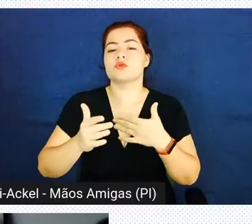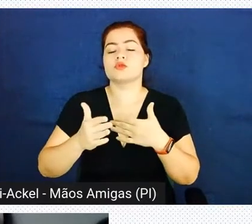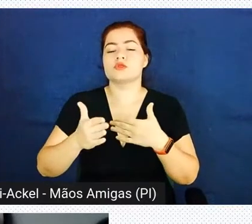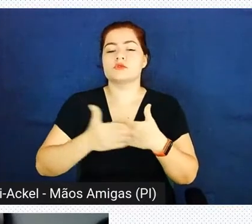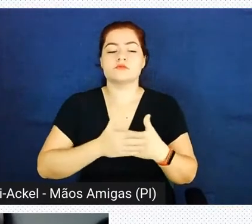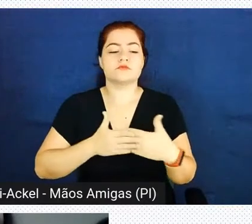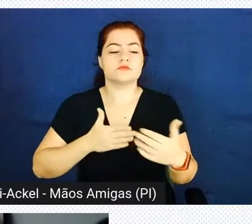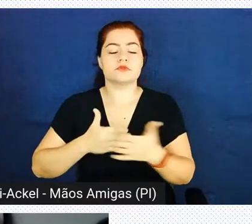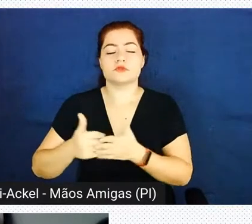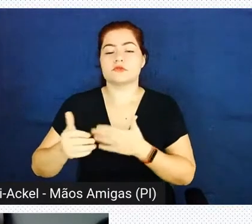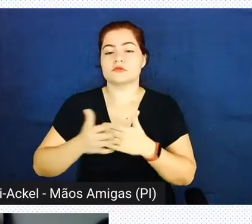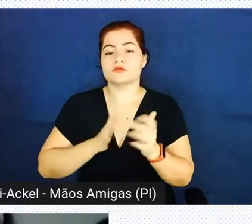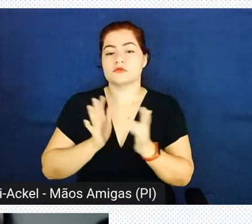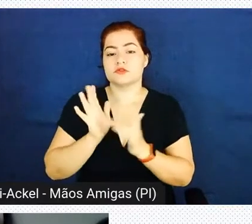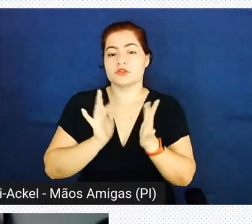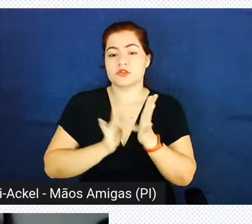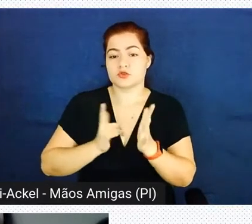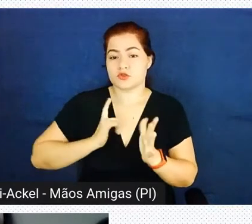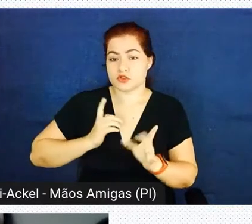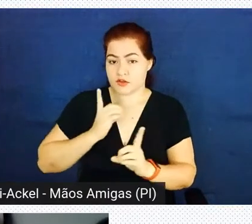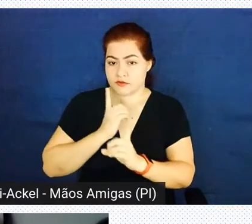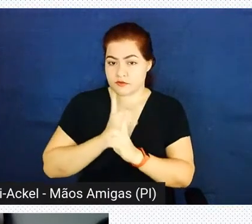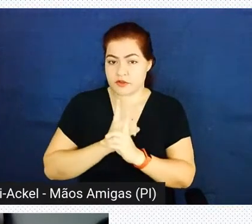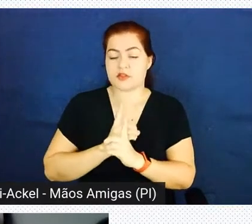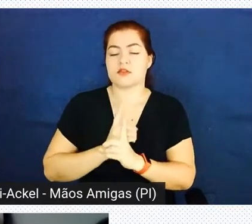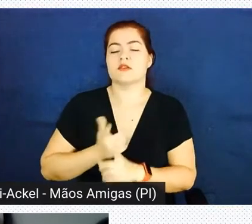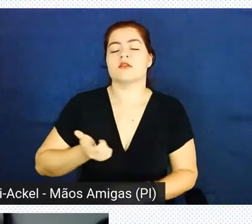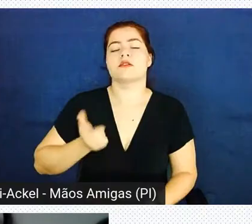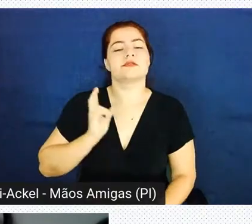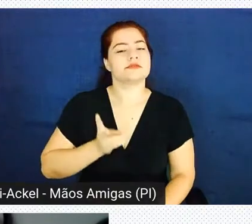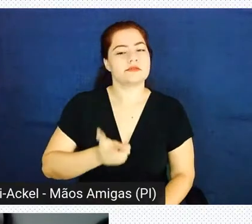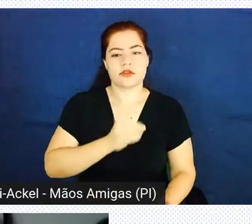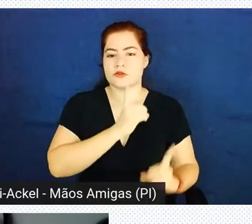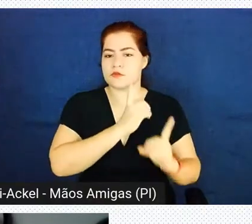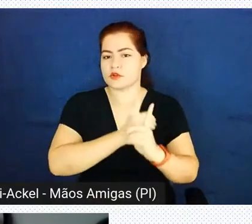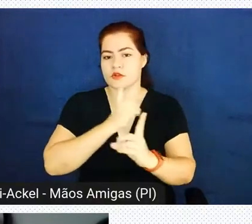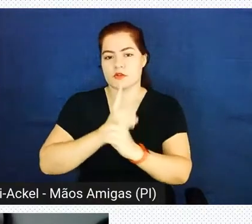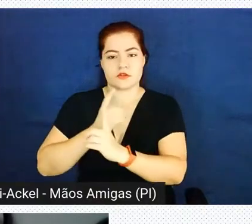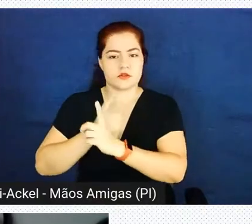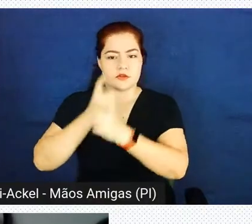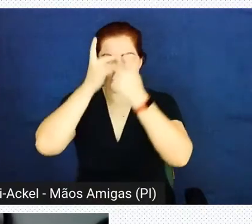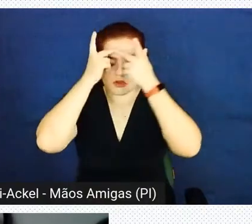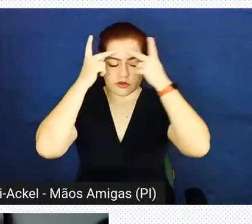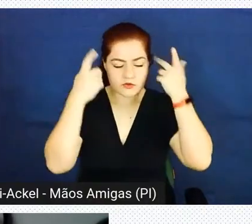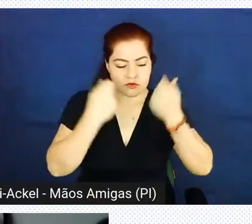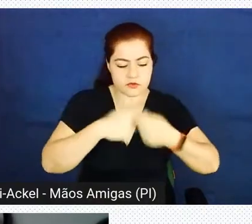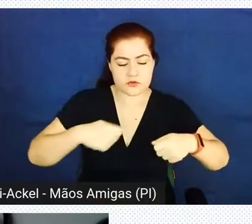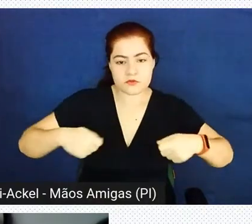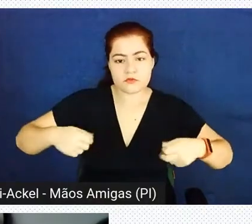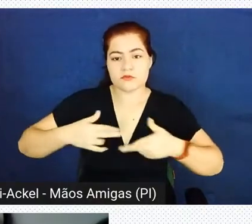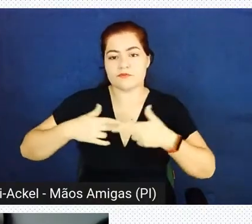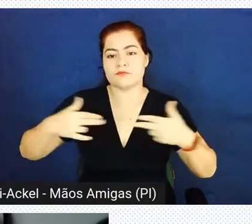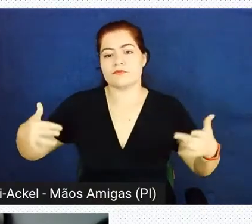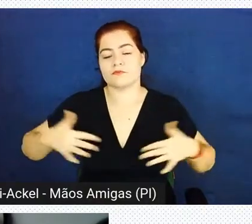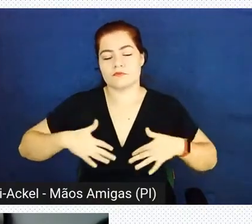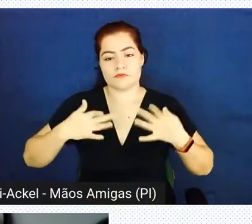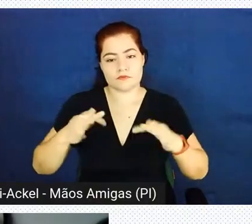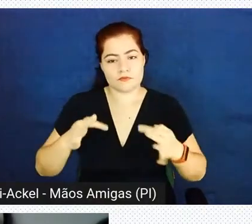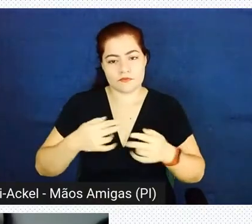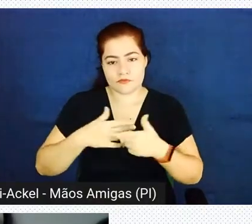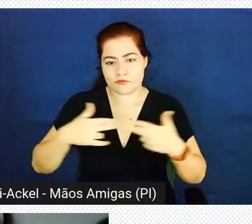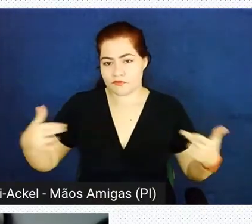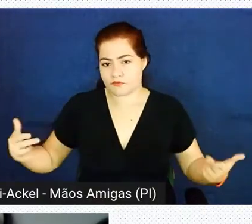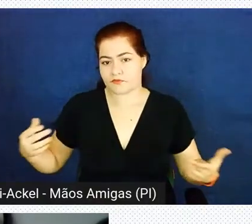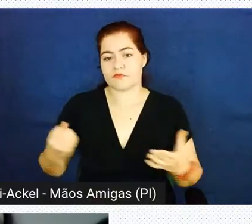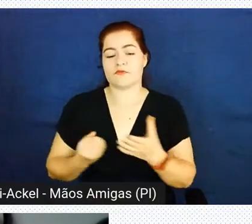se deparava assim, com as necessidades e dores de variadas origens,